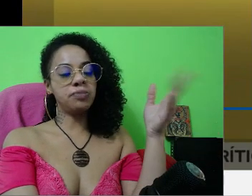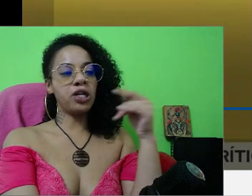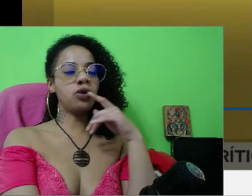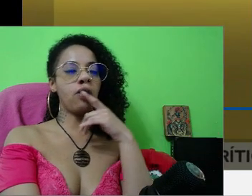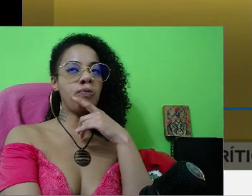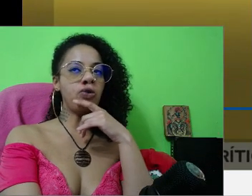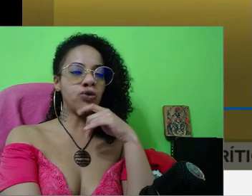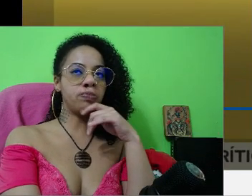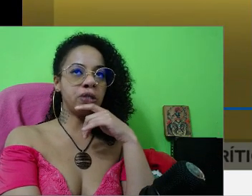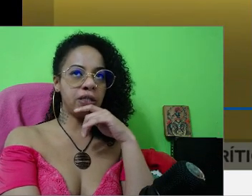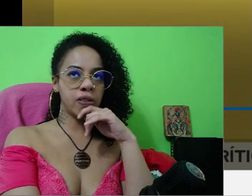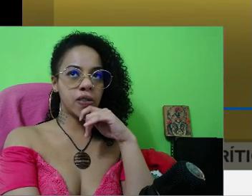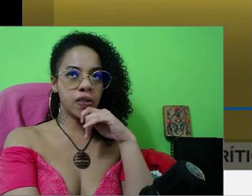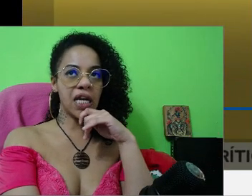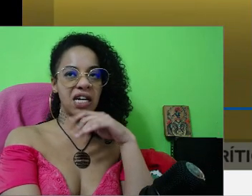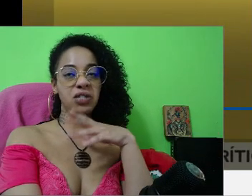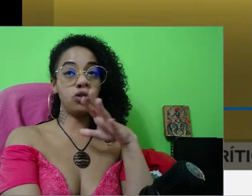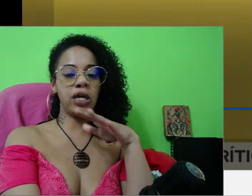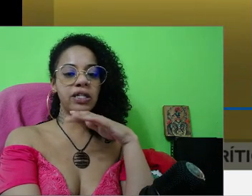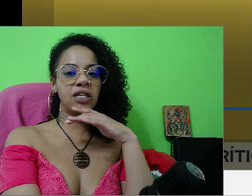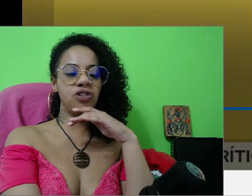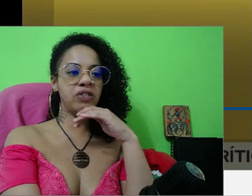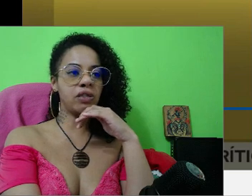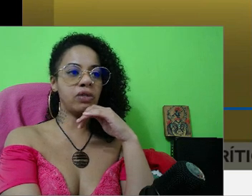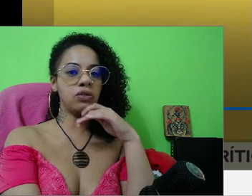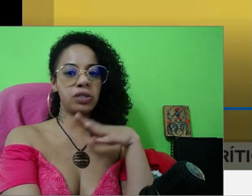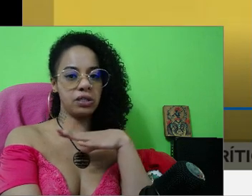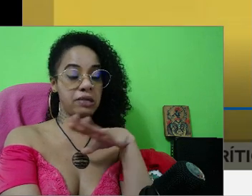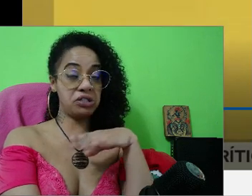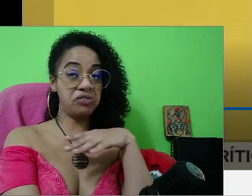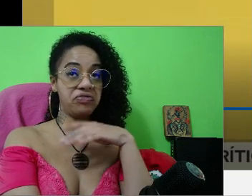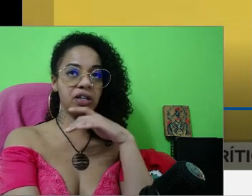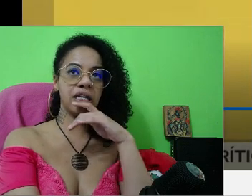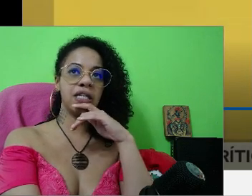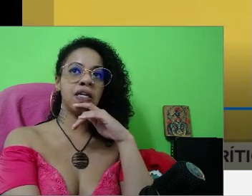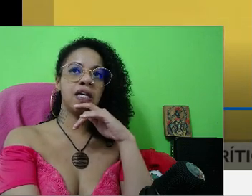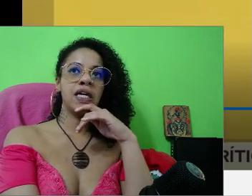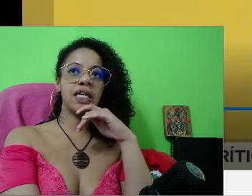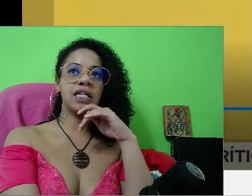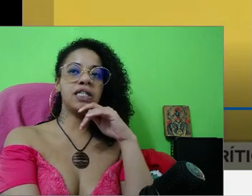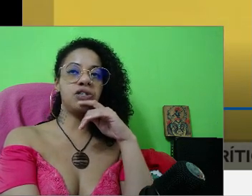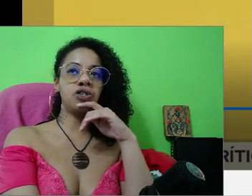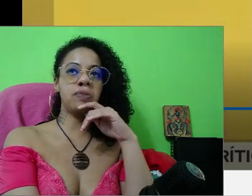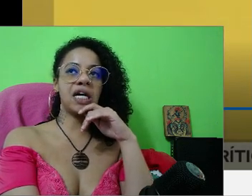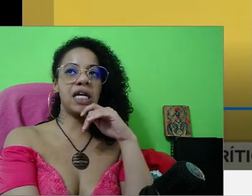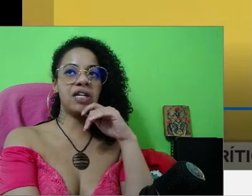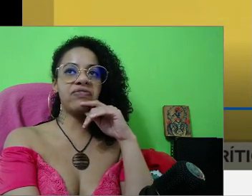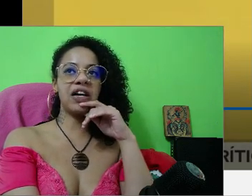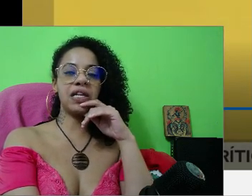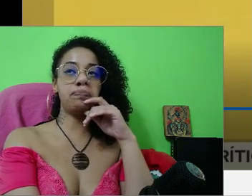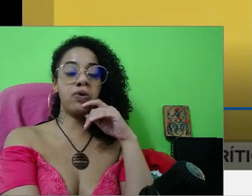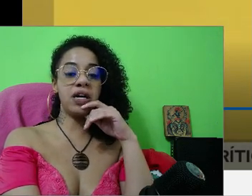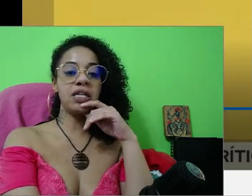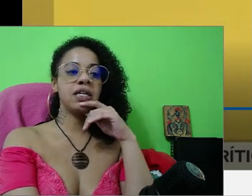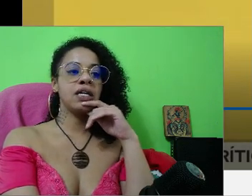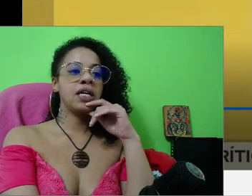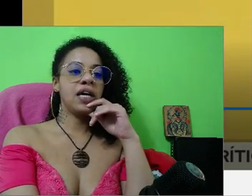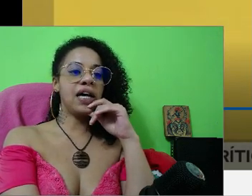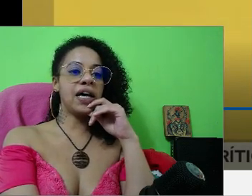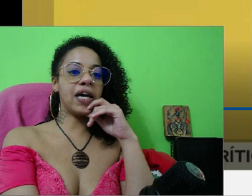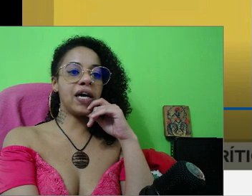felizmente não é o meu grupo né aliás eu odeio essa Divisão das coisas mas enfim né existe uma galera que fala